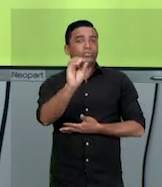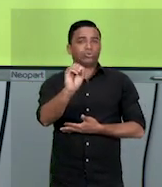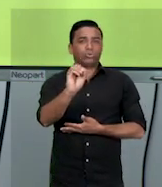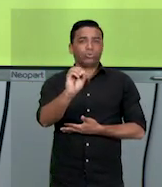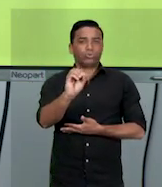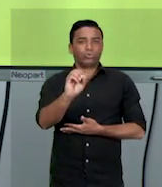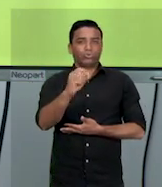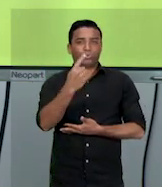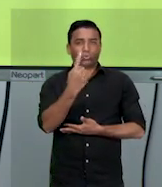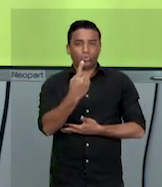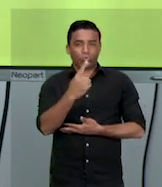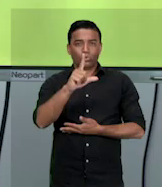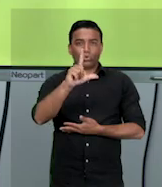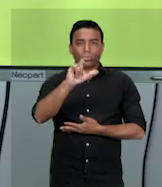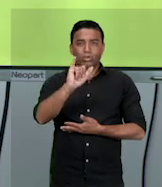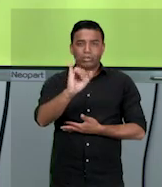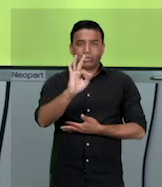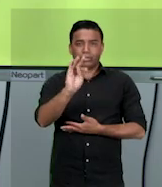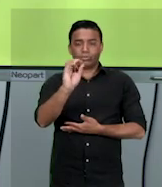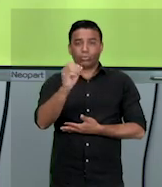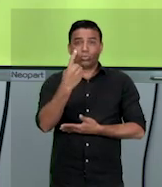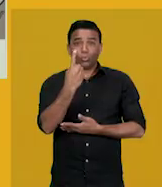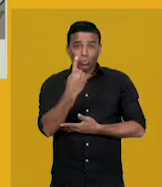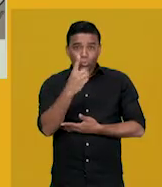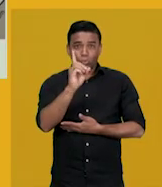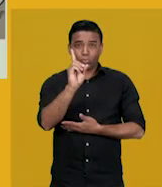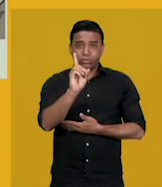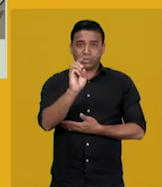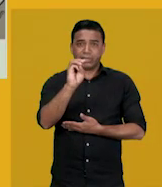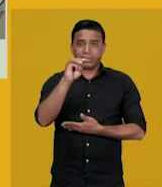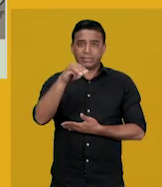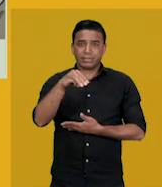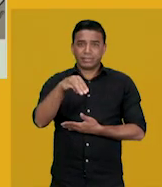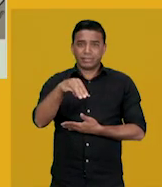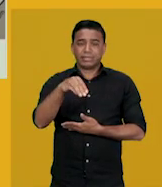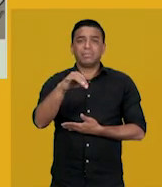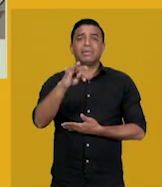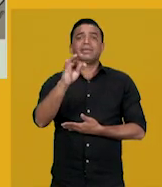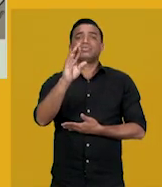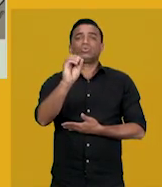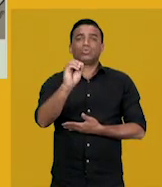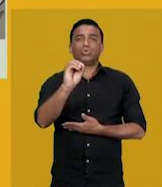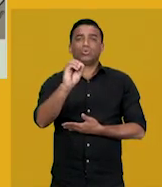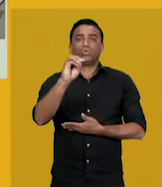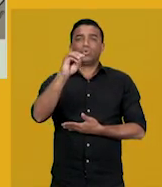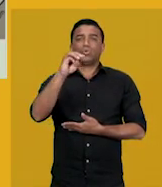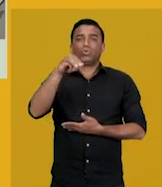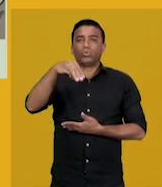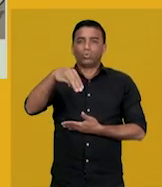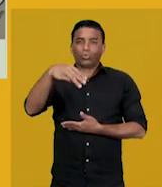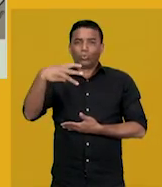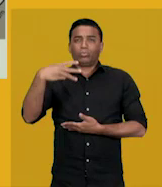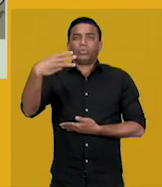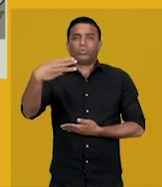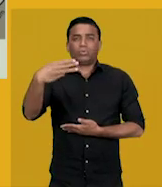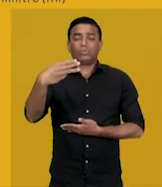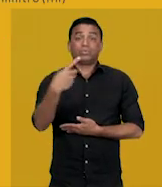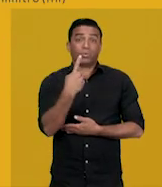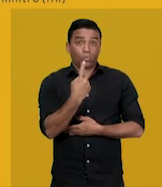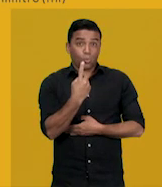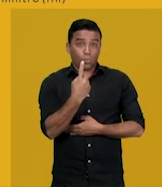a 1 decímetro cúbico. Então, nós podemos fazer várias relações. 1 metro